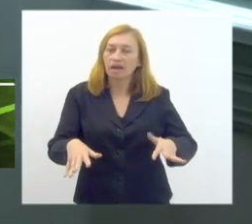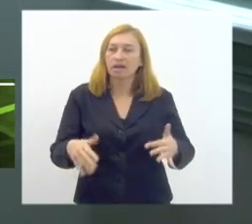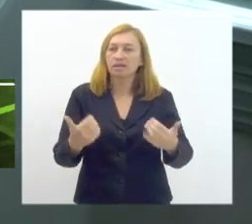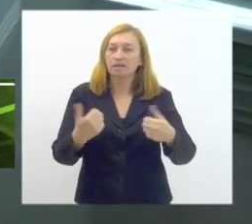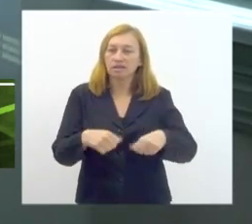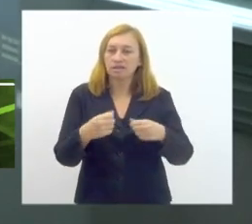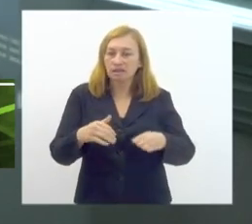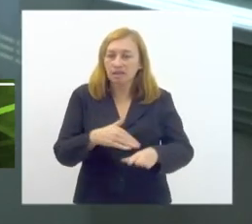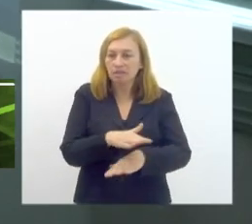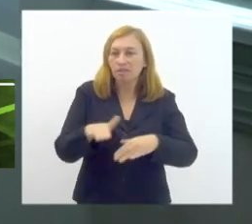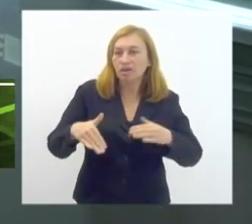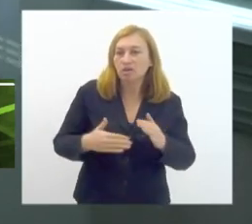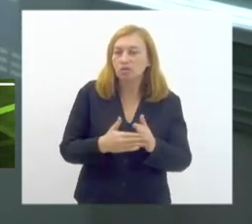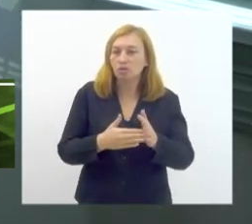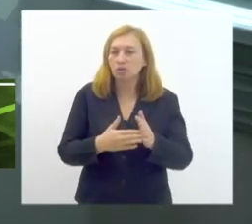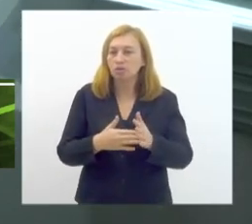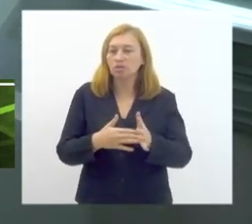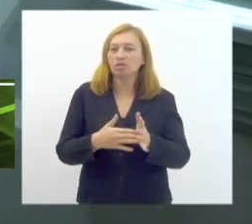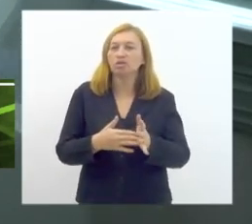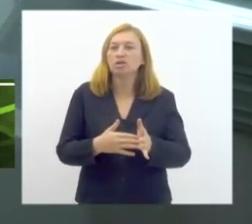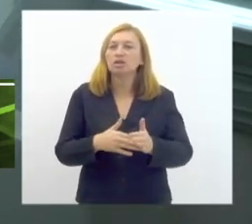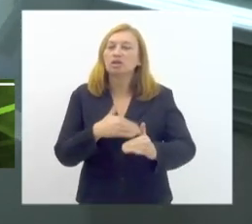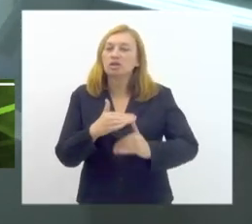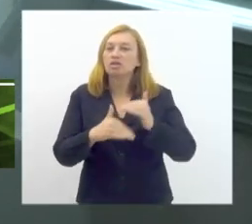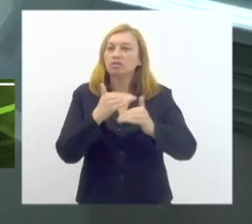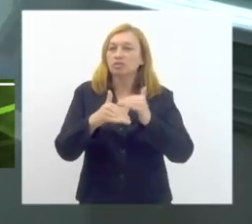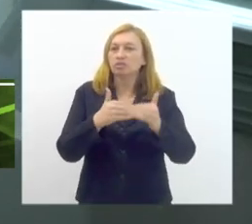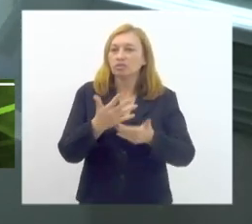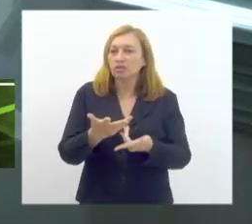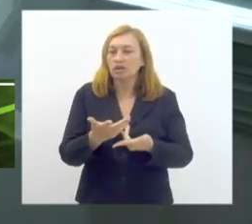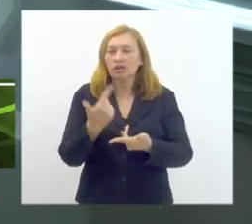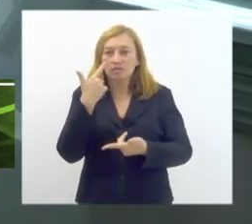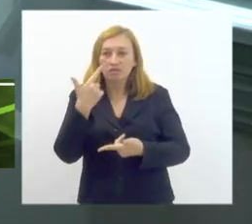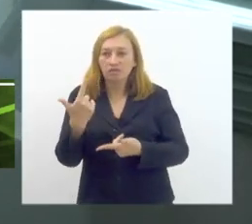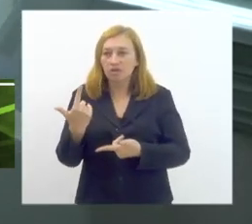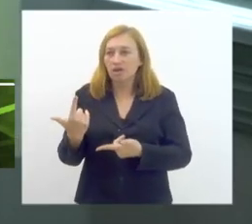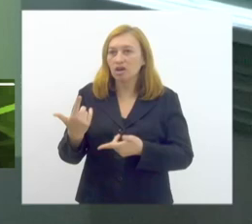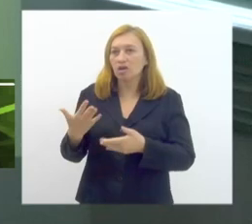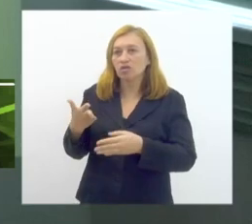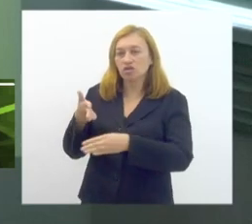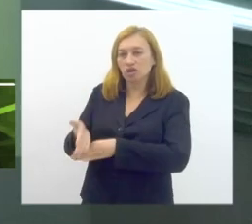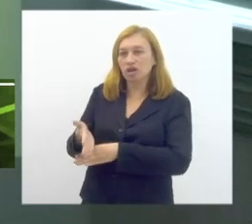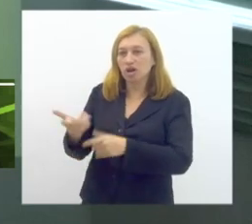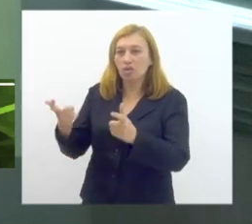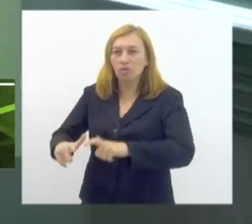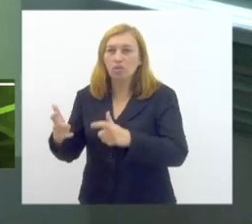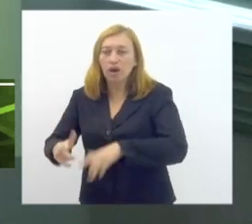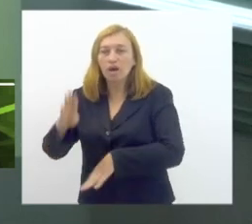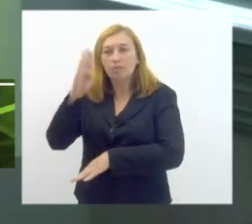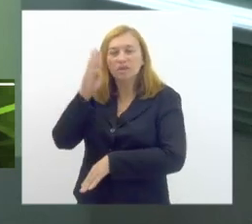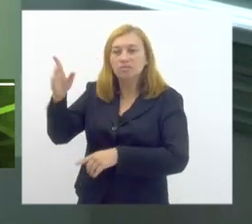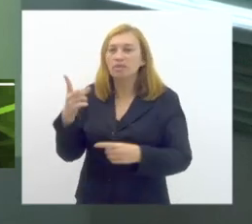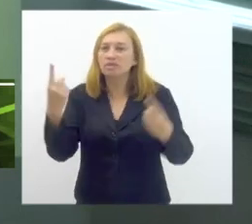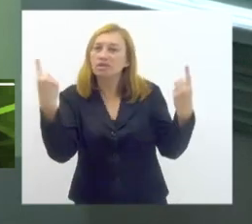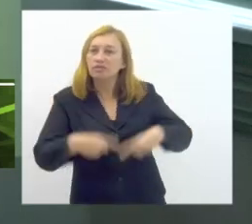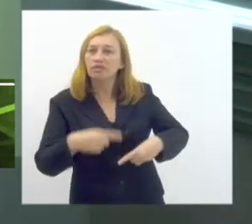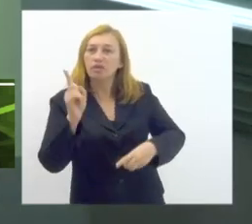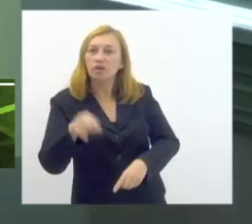massa, proporcionando possibilidade de definir suas rotas para chegar ao destino. Seus principais desafios